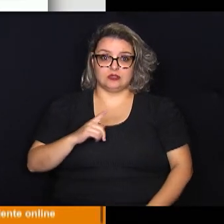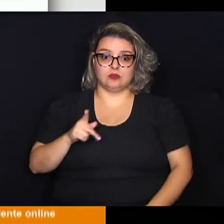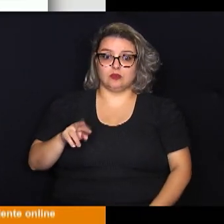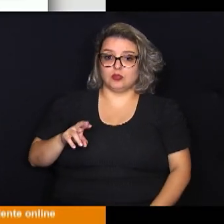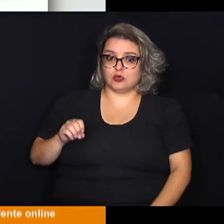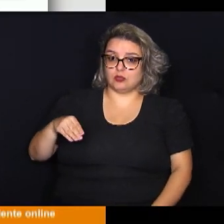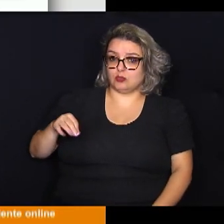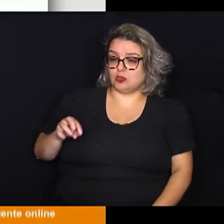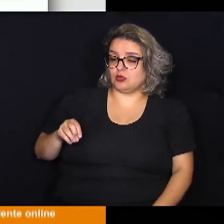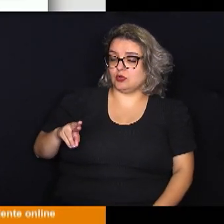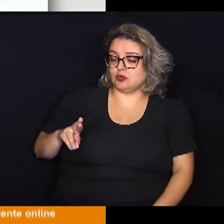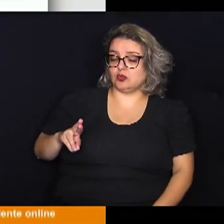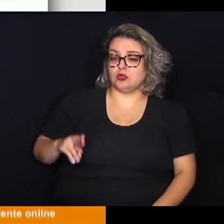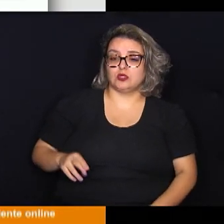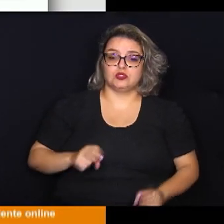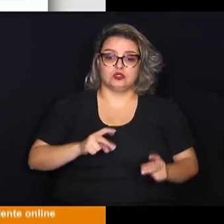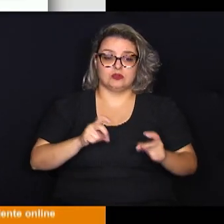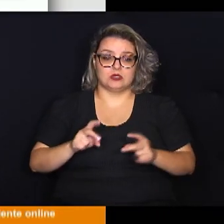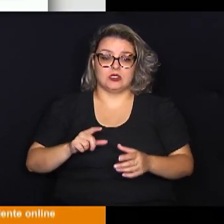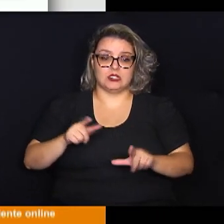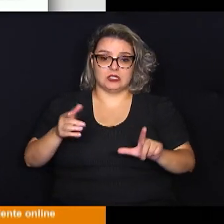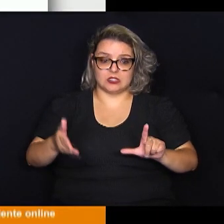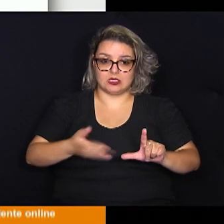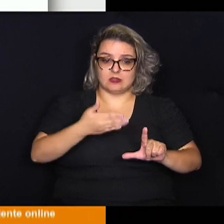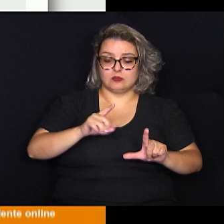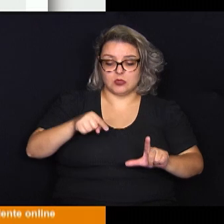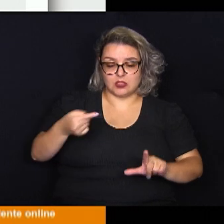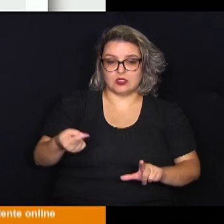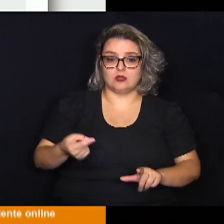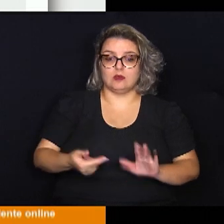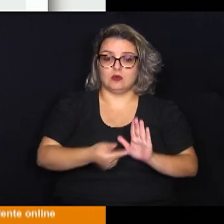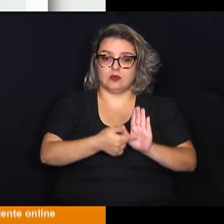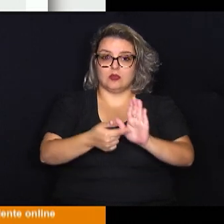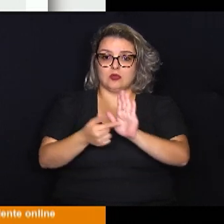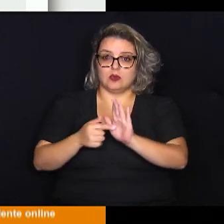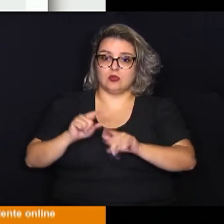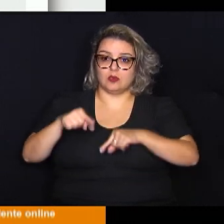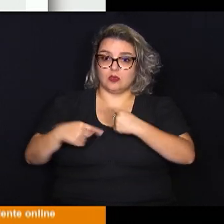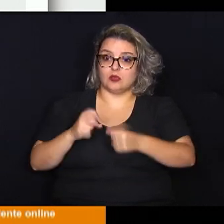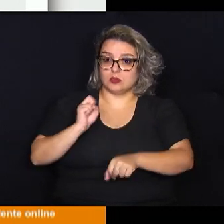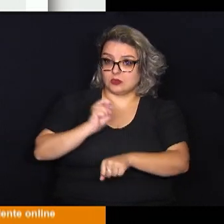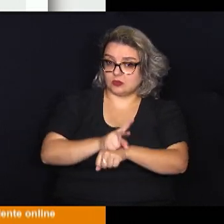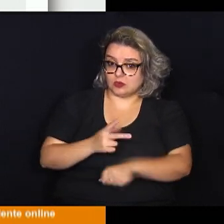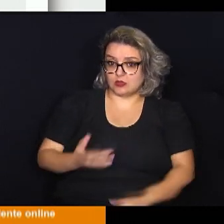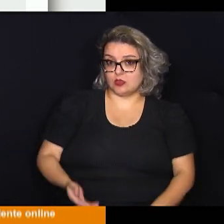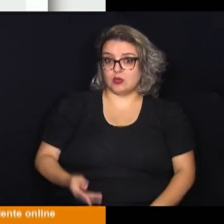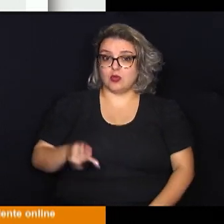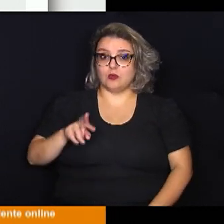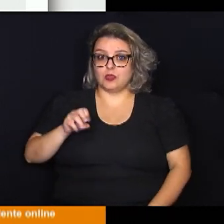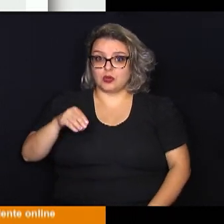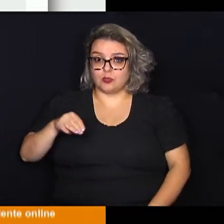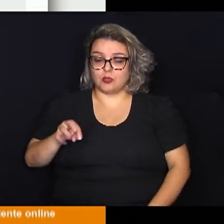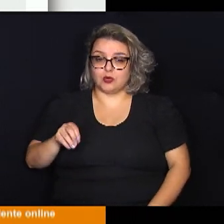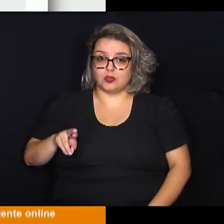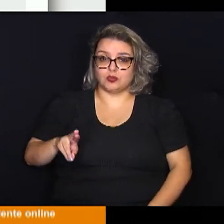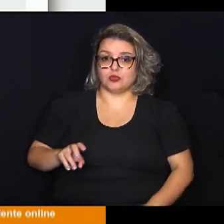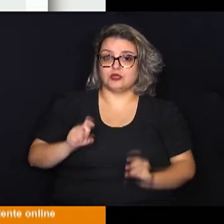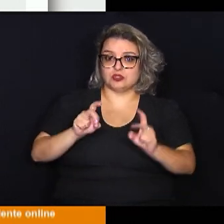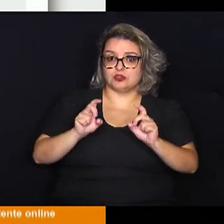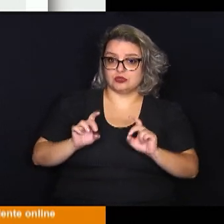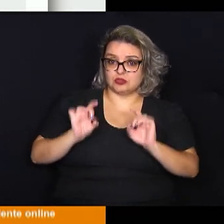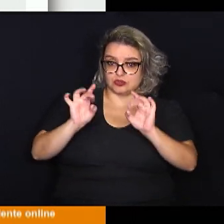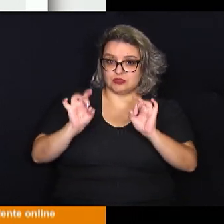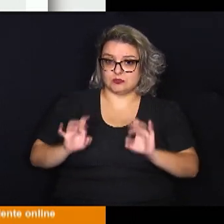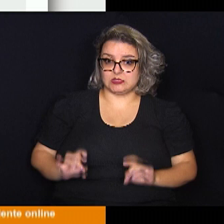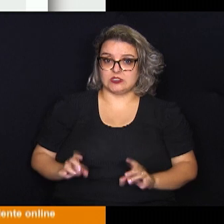de vendas e na página seguinte aparecem outras vagas, que é promotor de vendas especializado,